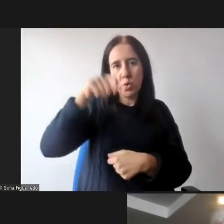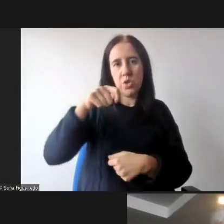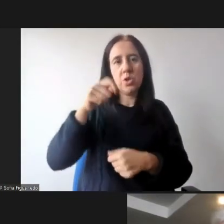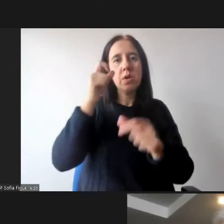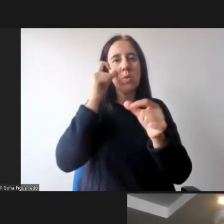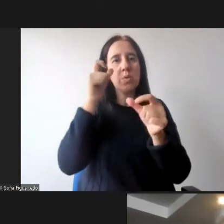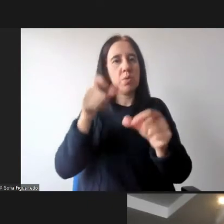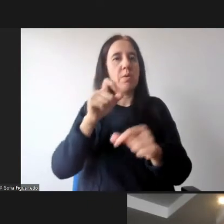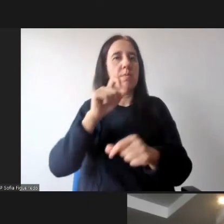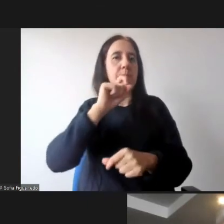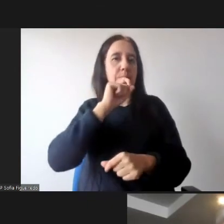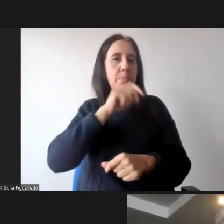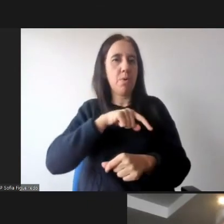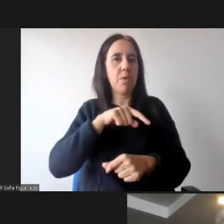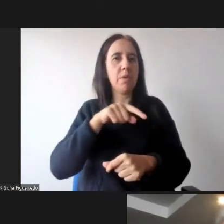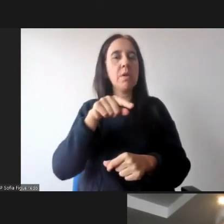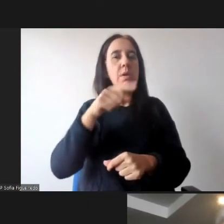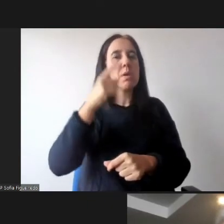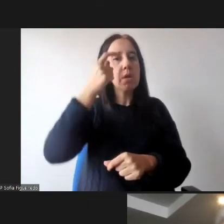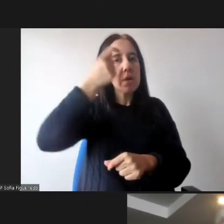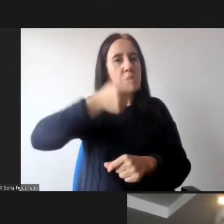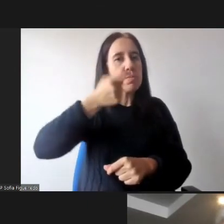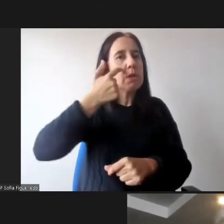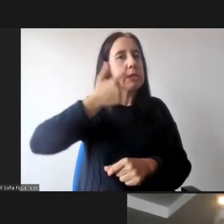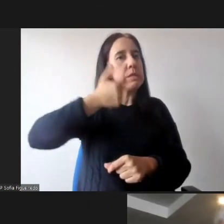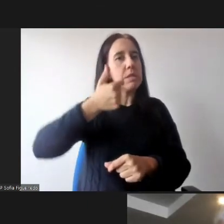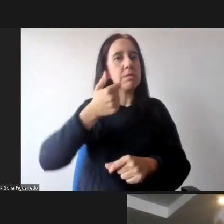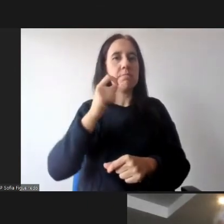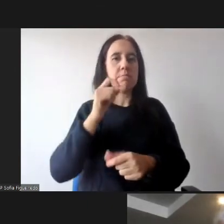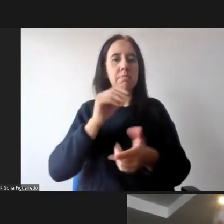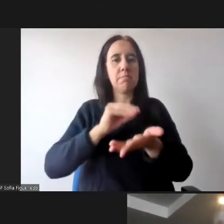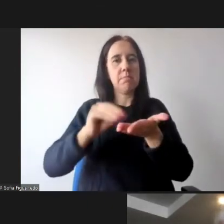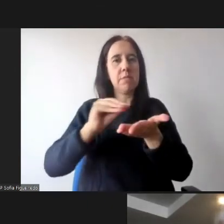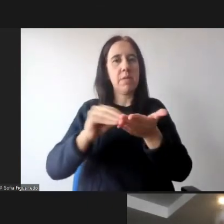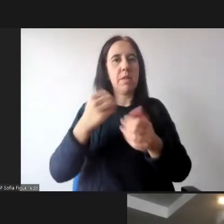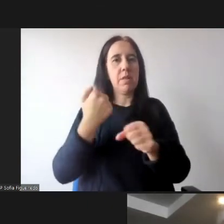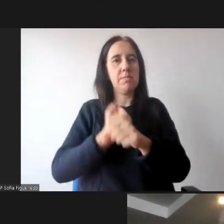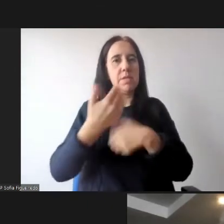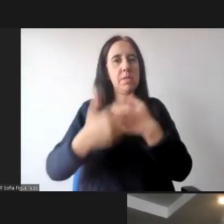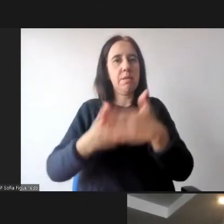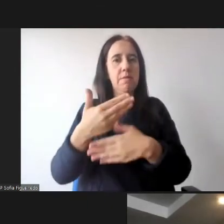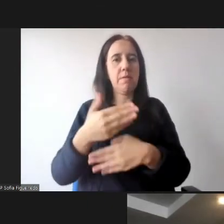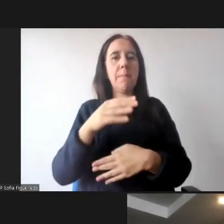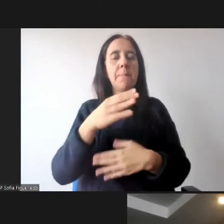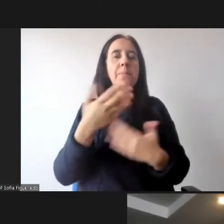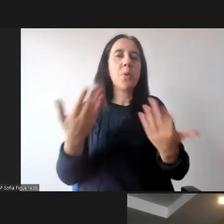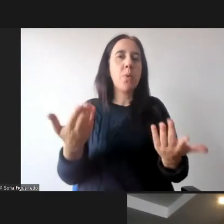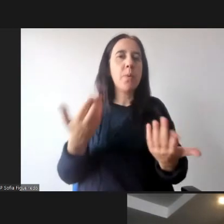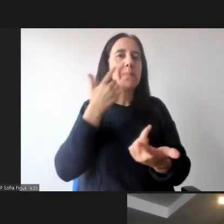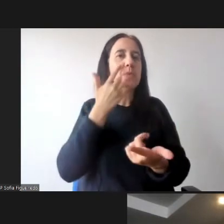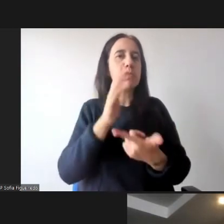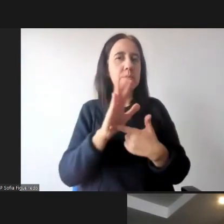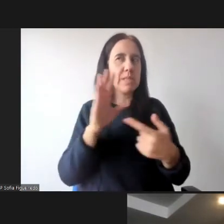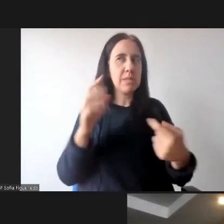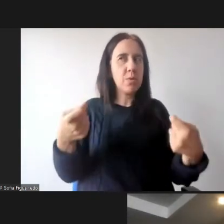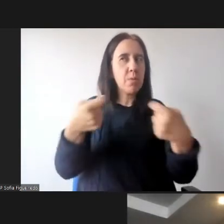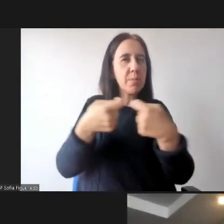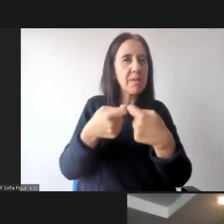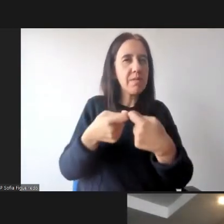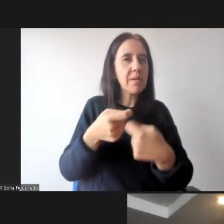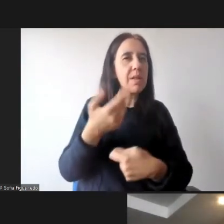o respeito pelos princípios fundamentais da atividade administrativa ou, por exemplo, também a compatibilidade com os